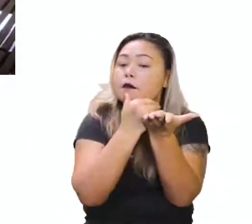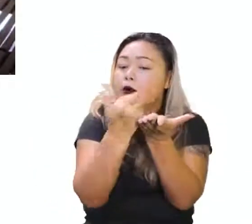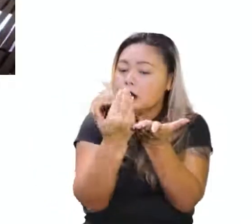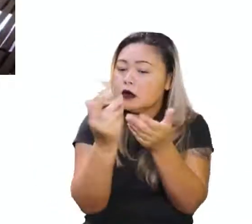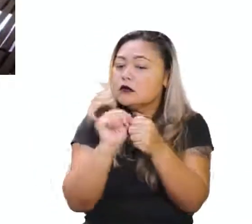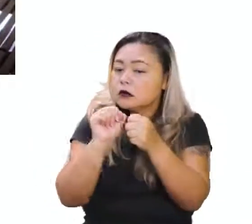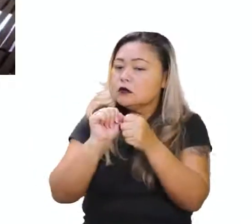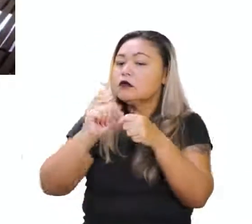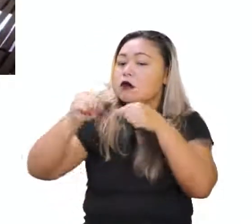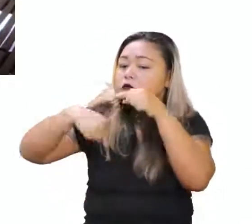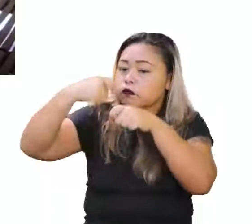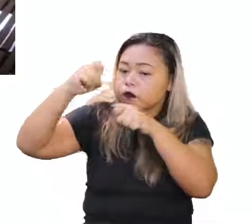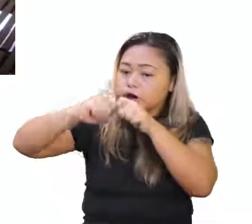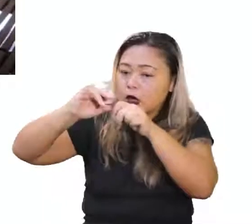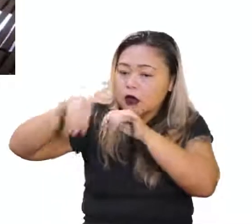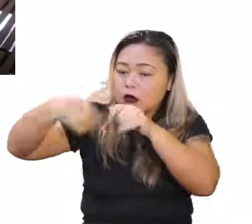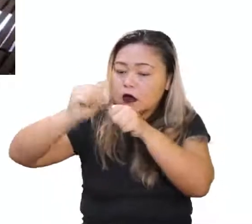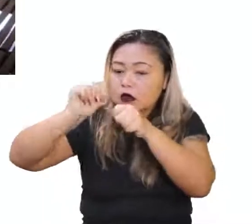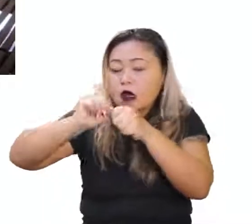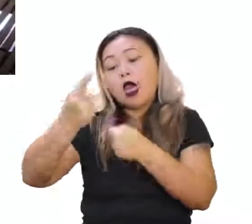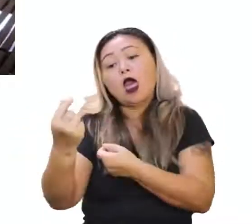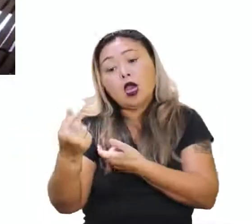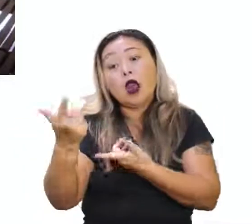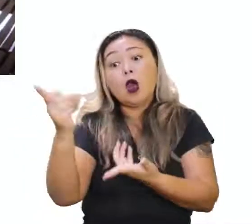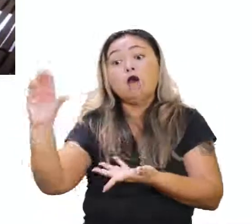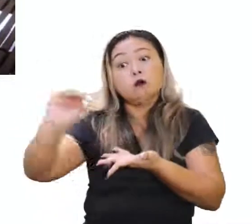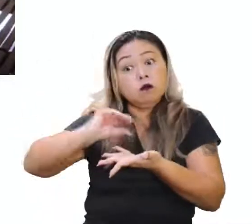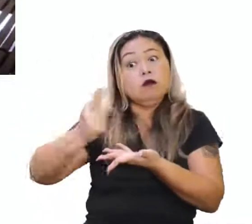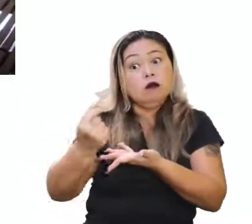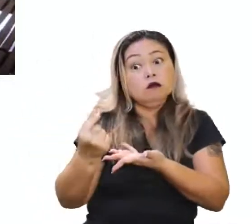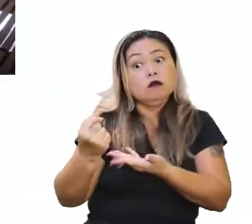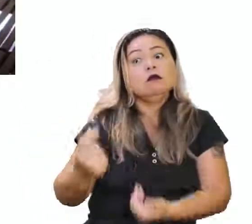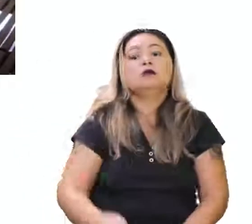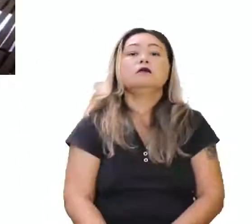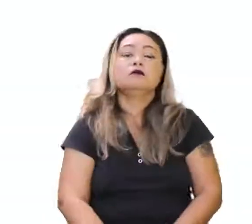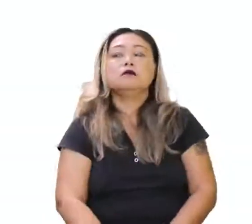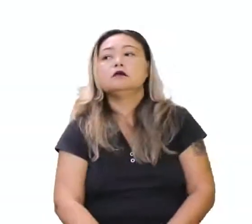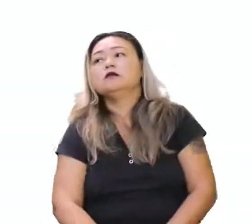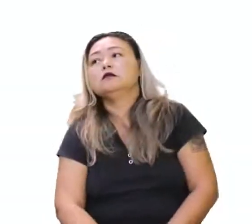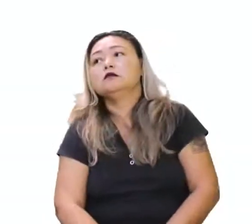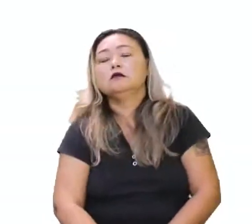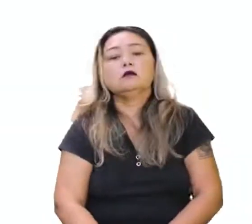iniciar uma produção, que é economicamente rentável, tá bom?